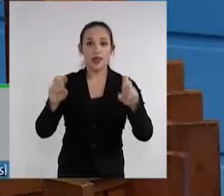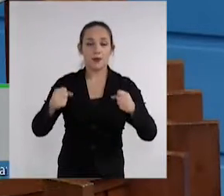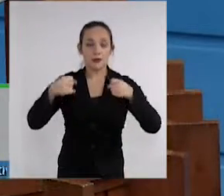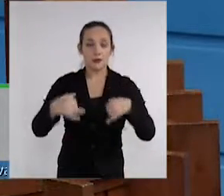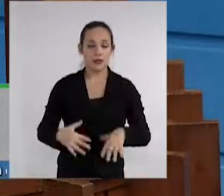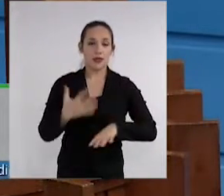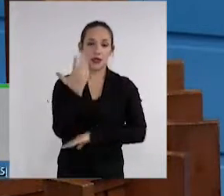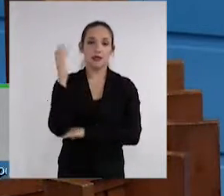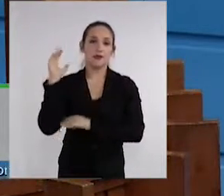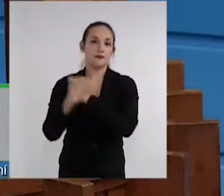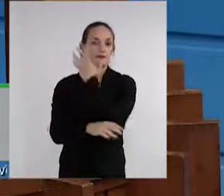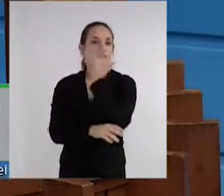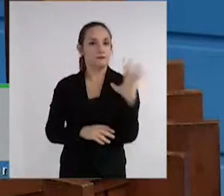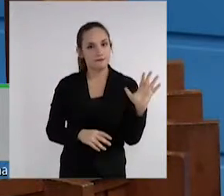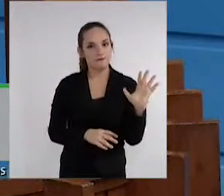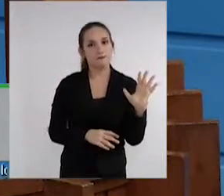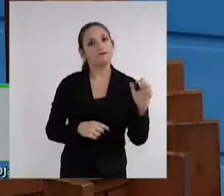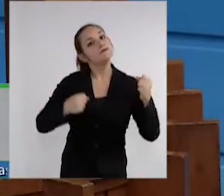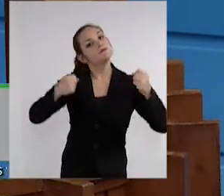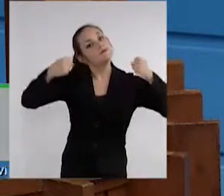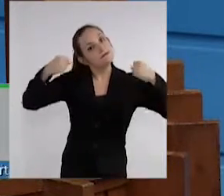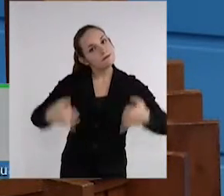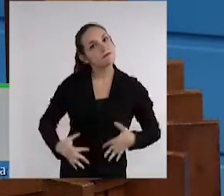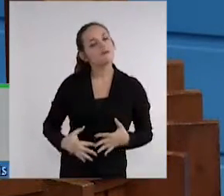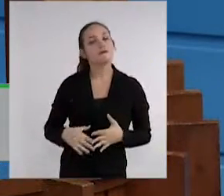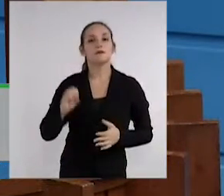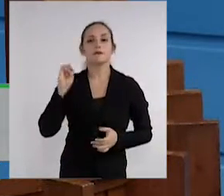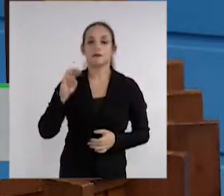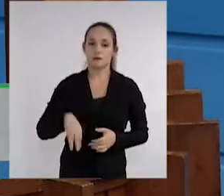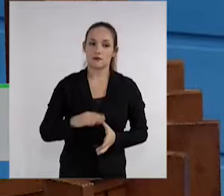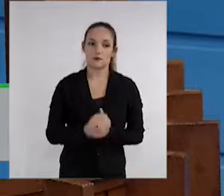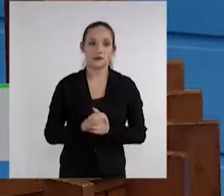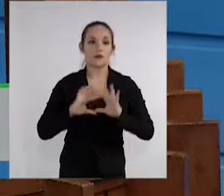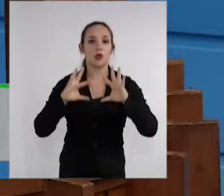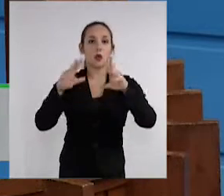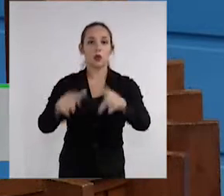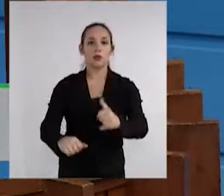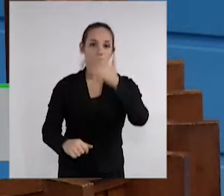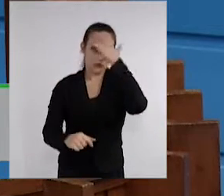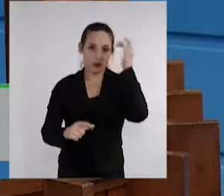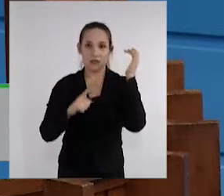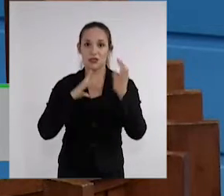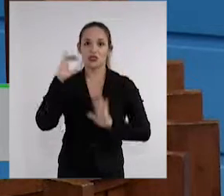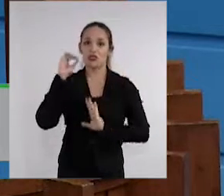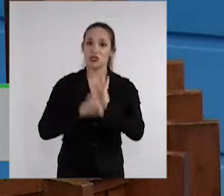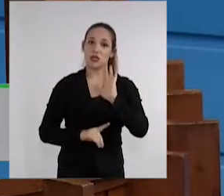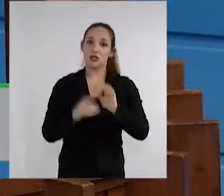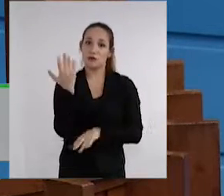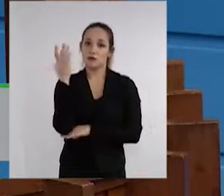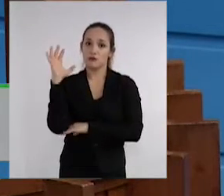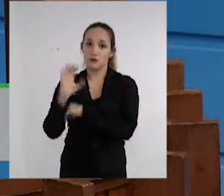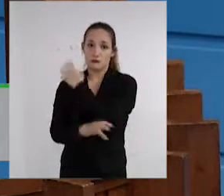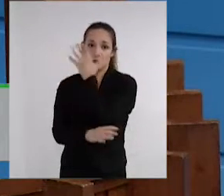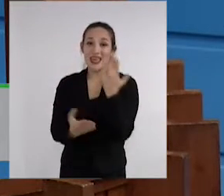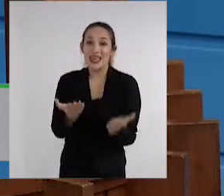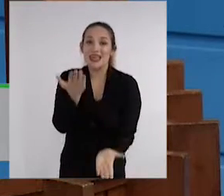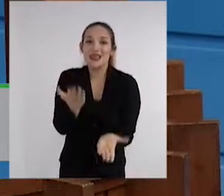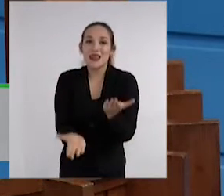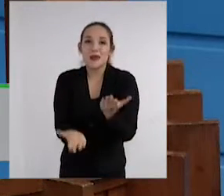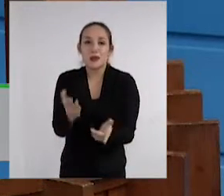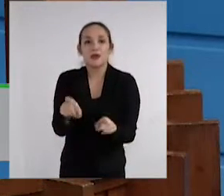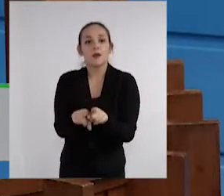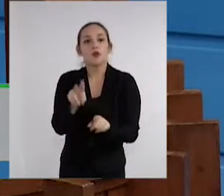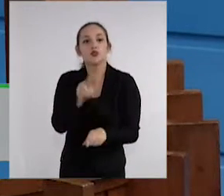meio ambiente, explicita nesse artigo: todos têm direito ao meio ambiente ecologicamente equilibrado, bem de